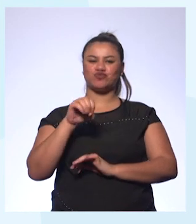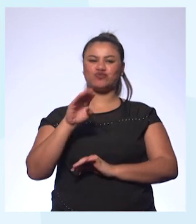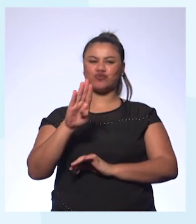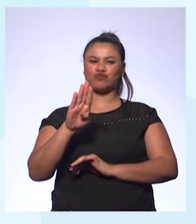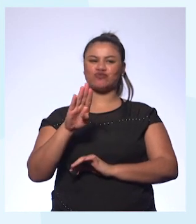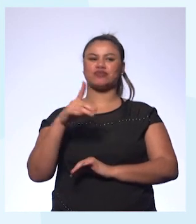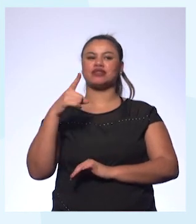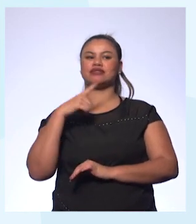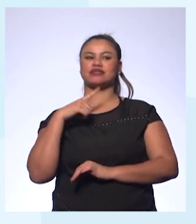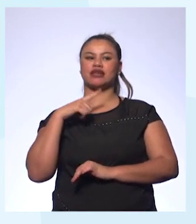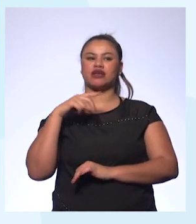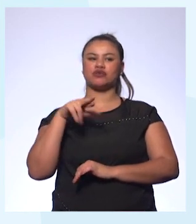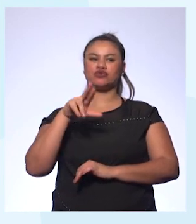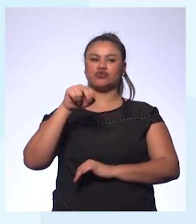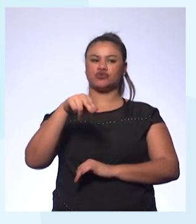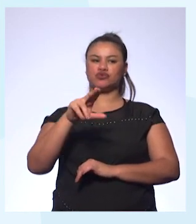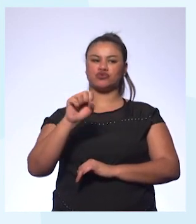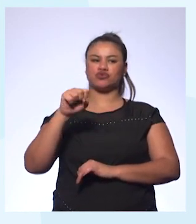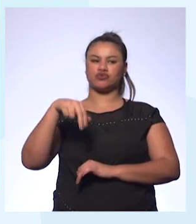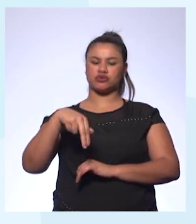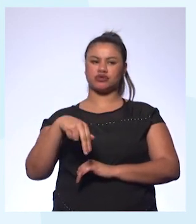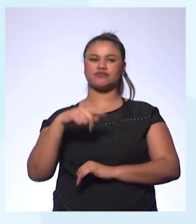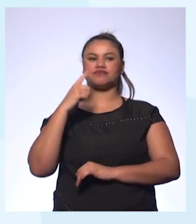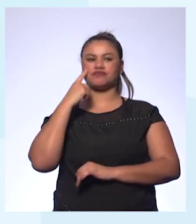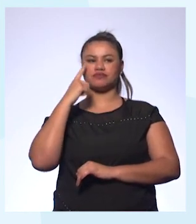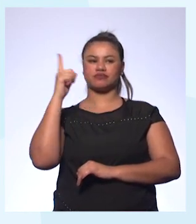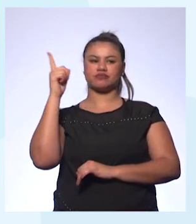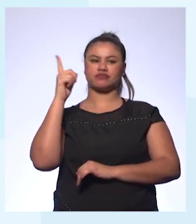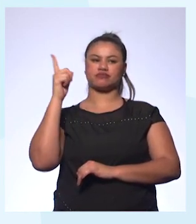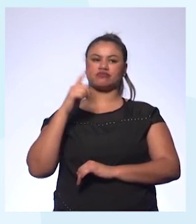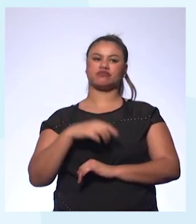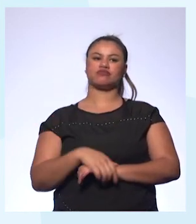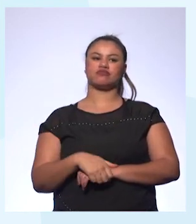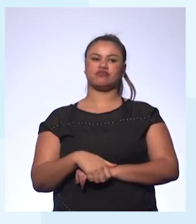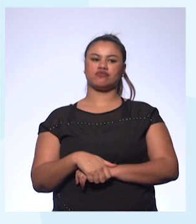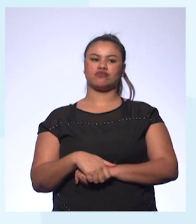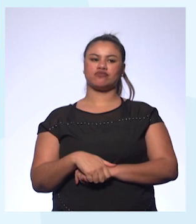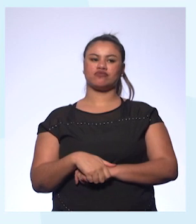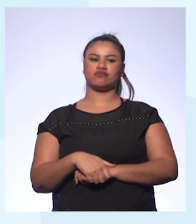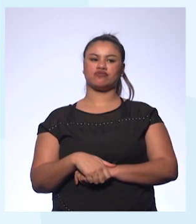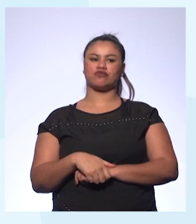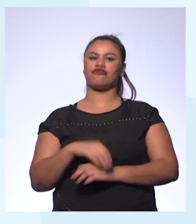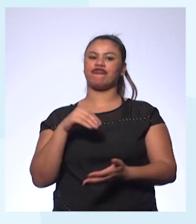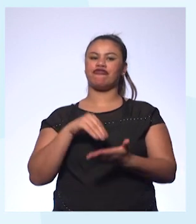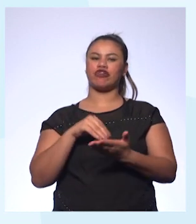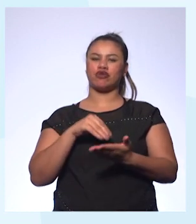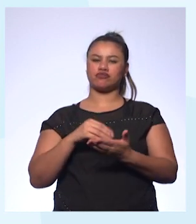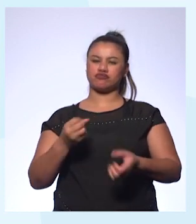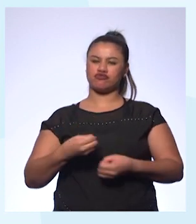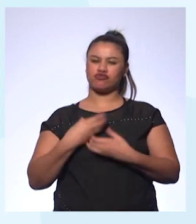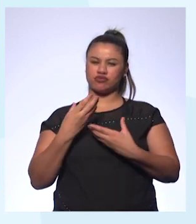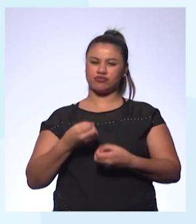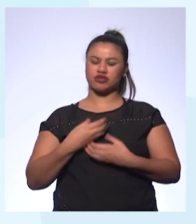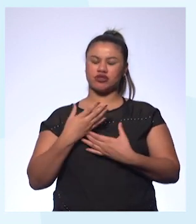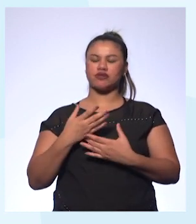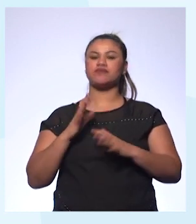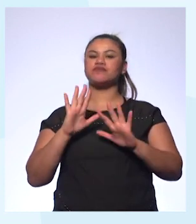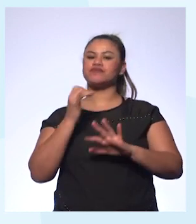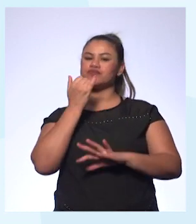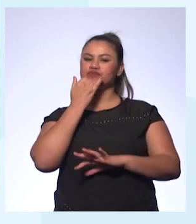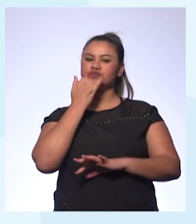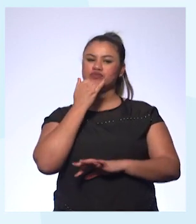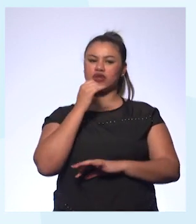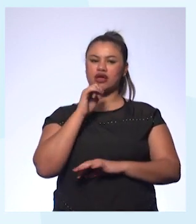tem aqui Susan Guetta de ao Bueno que fez já escutar faltando informação aí Como é posso passar aqui o aluno